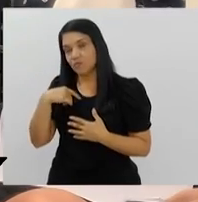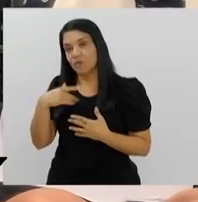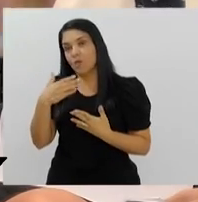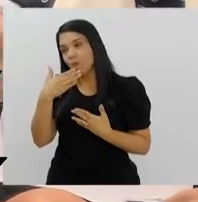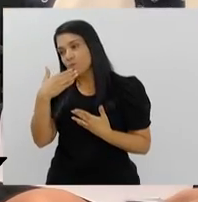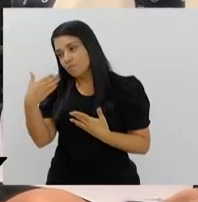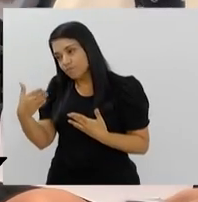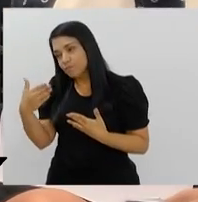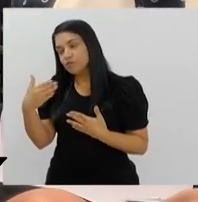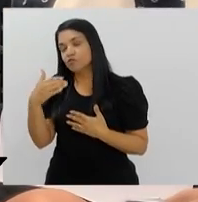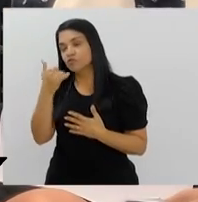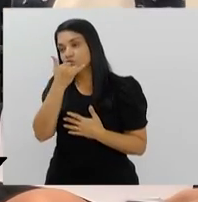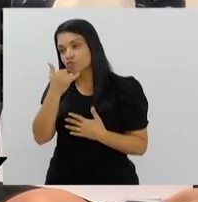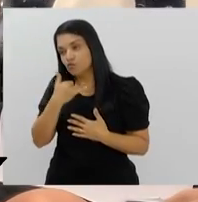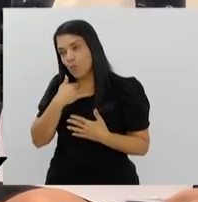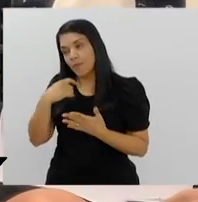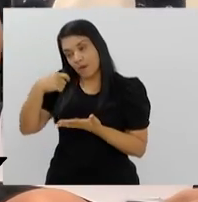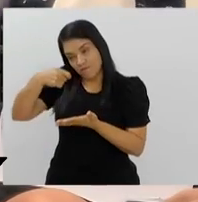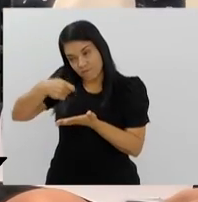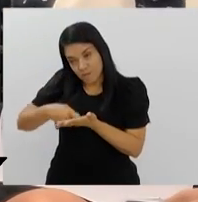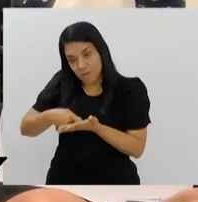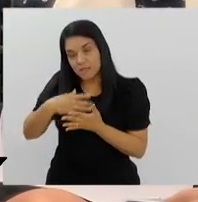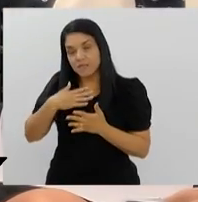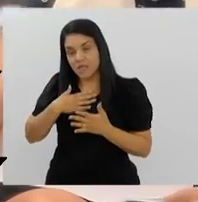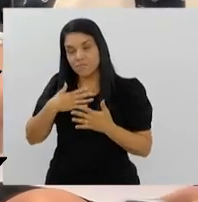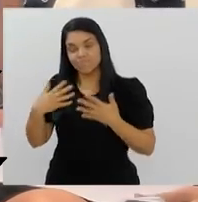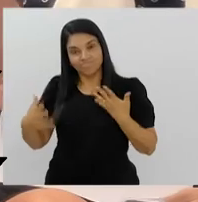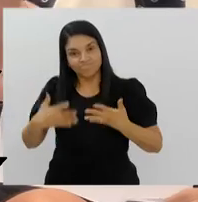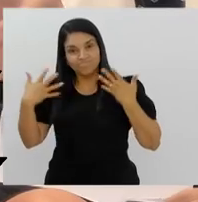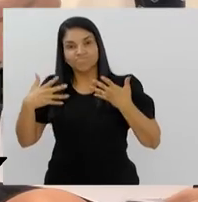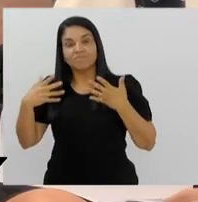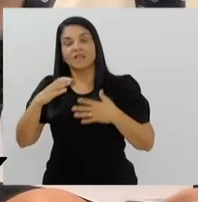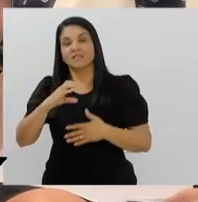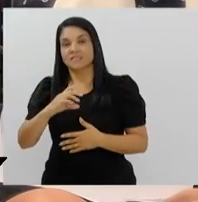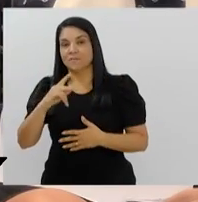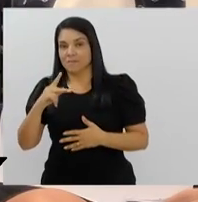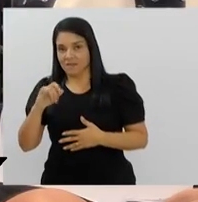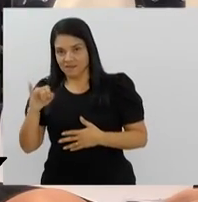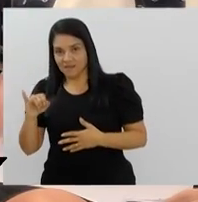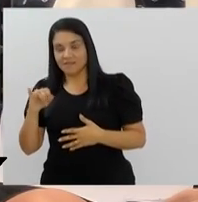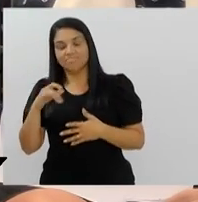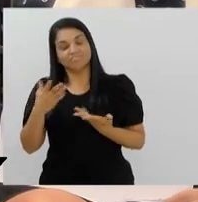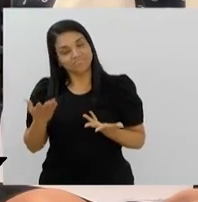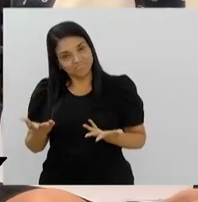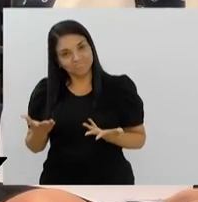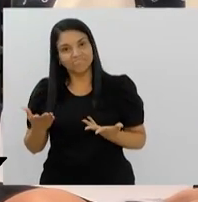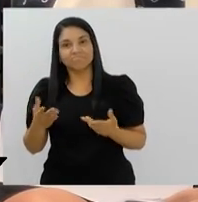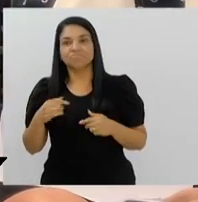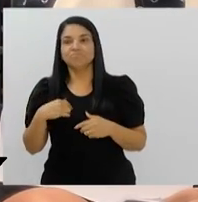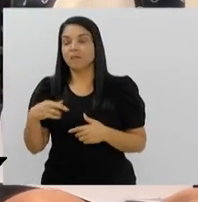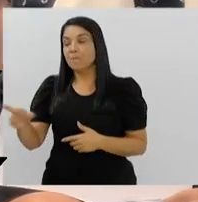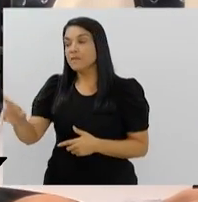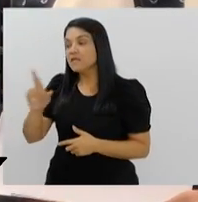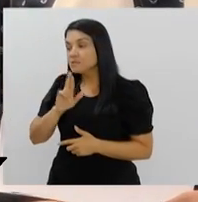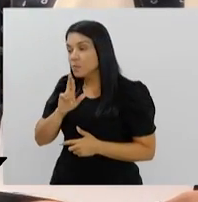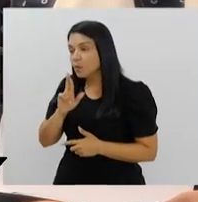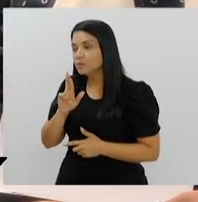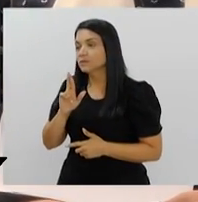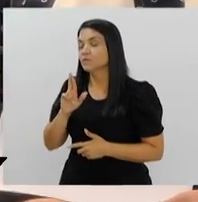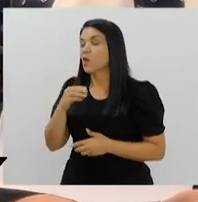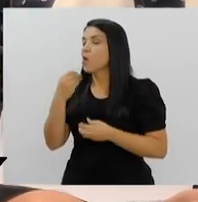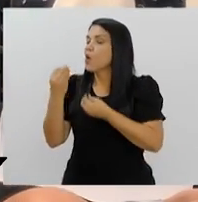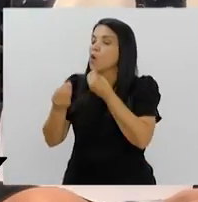também Desculpa pela firmeza porque os ânimos se acalor a CPI é para isso mesmo eu digo me responda por favor como